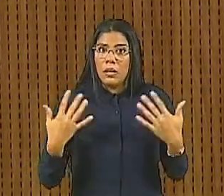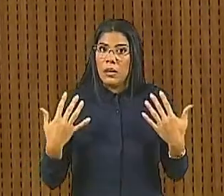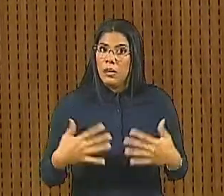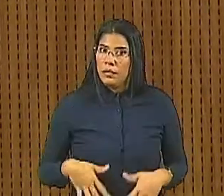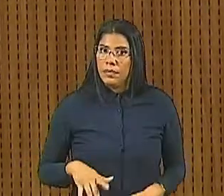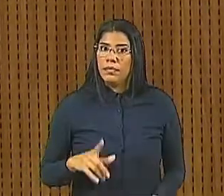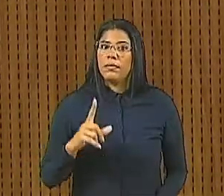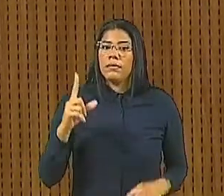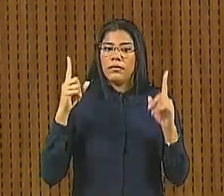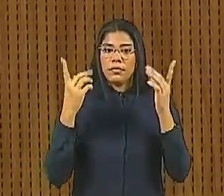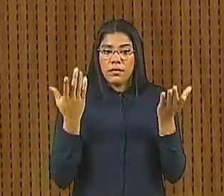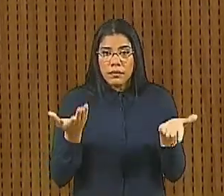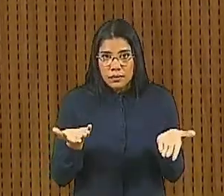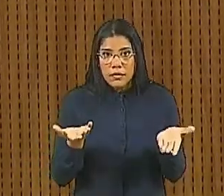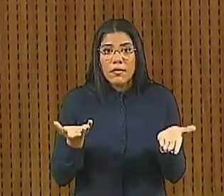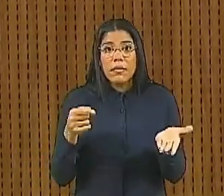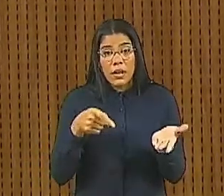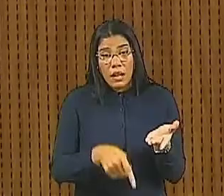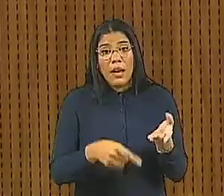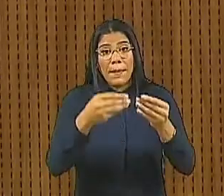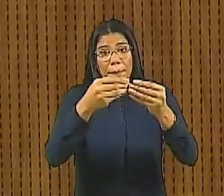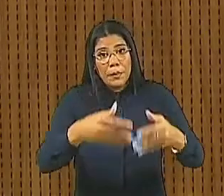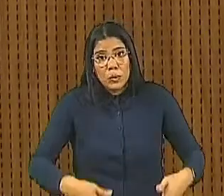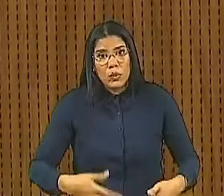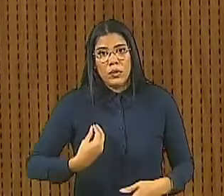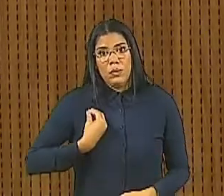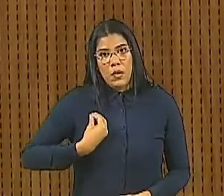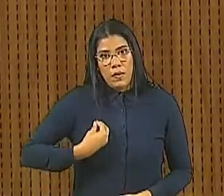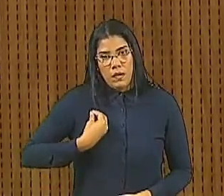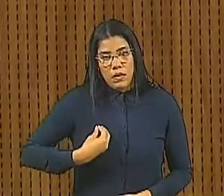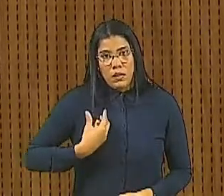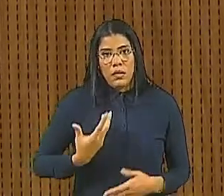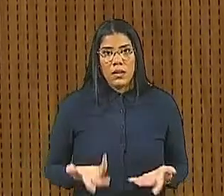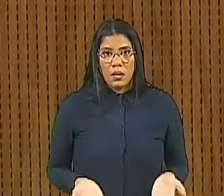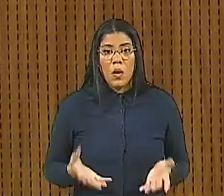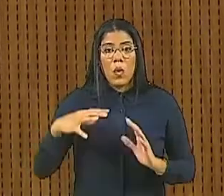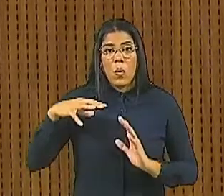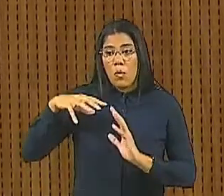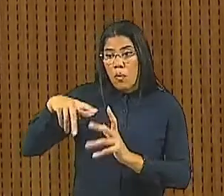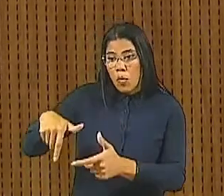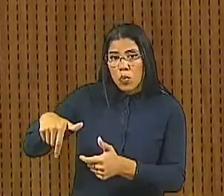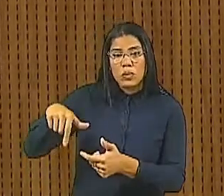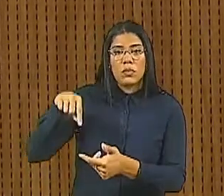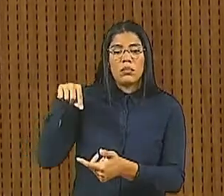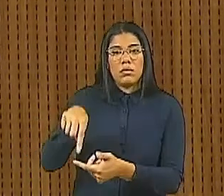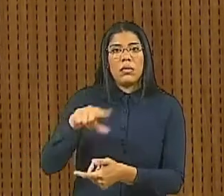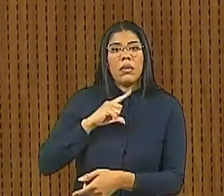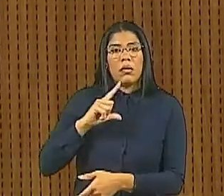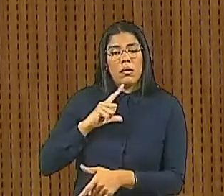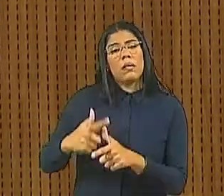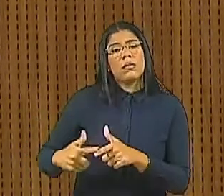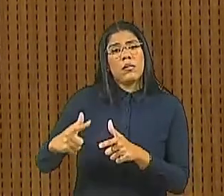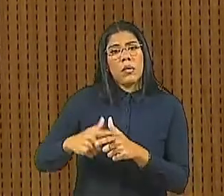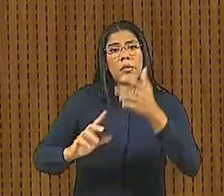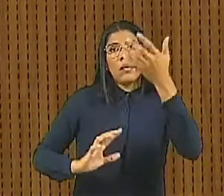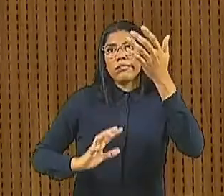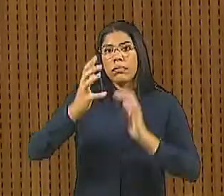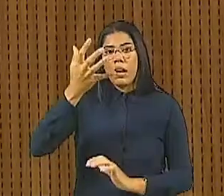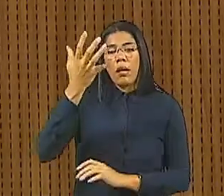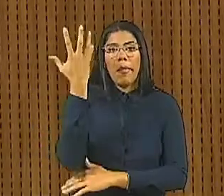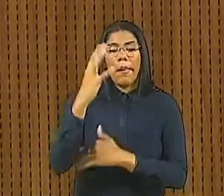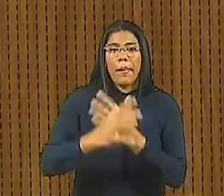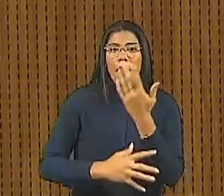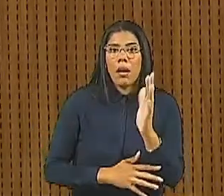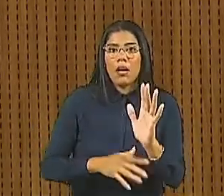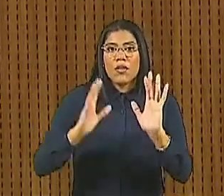inclusive, no respeito aos ciclos da natureza. O mundo inteiro está vivendo a crise ambiental planetária. Nós